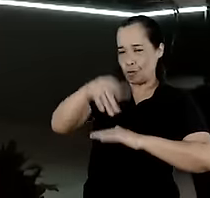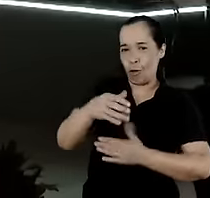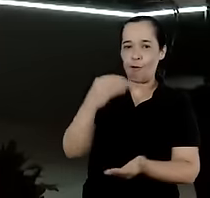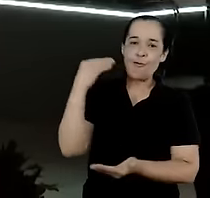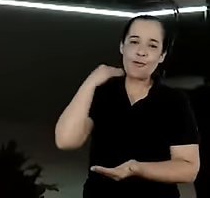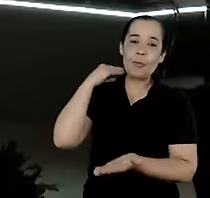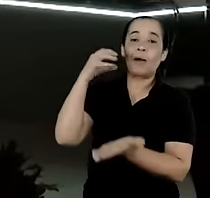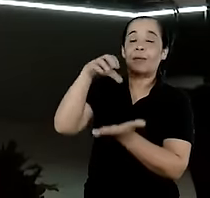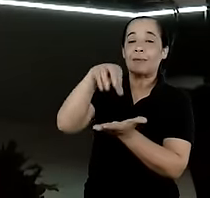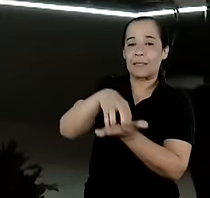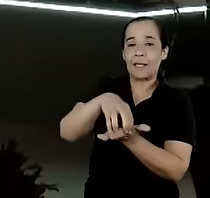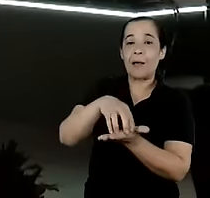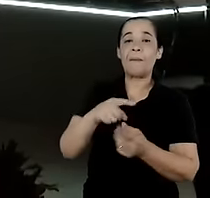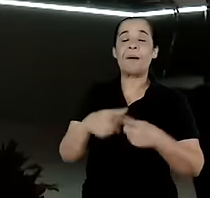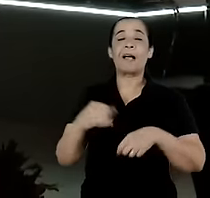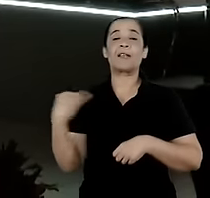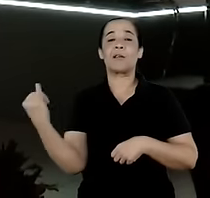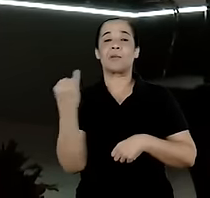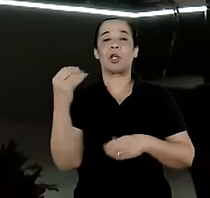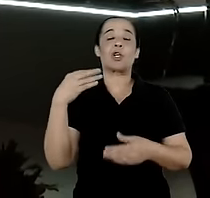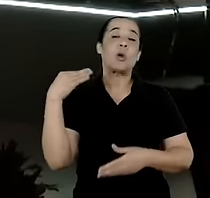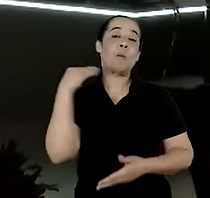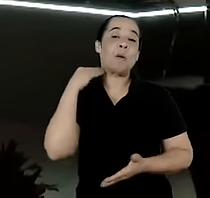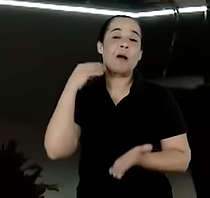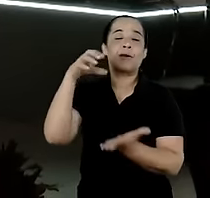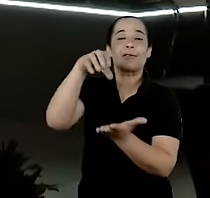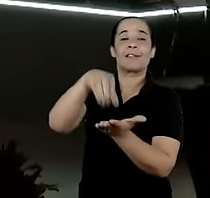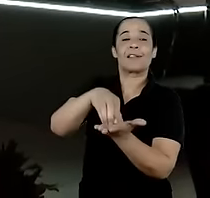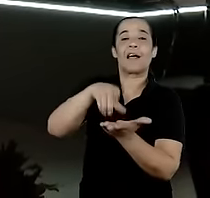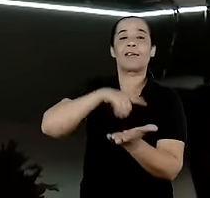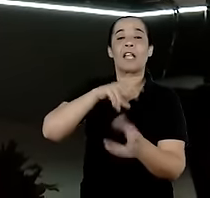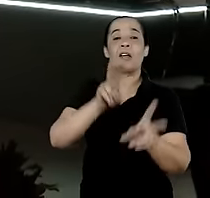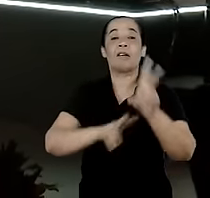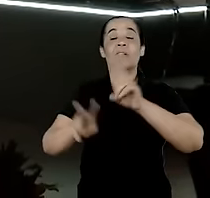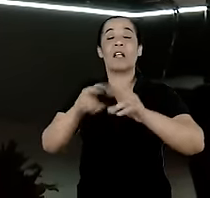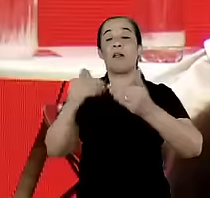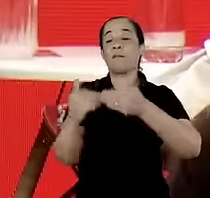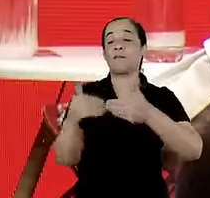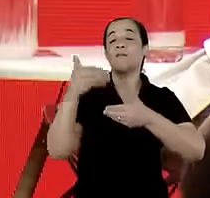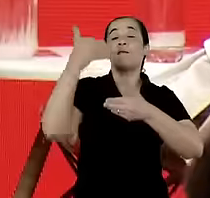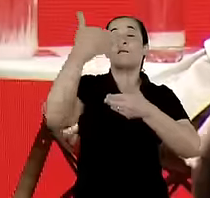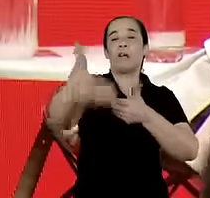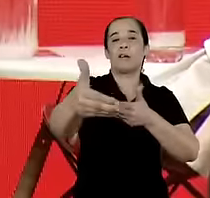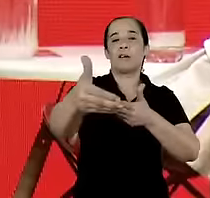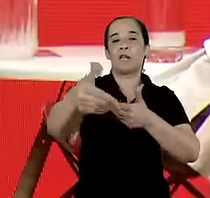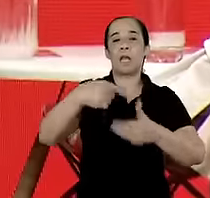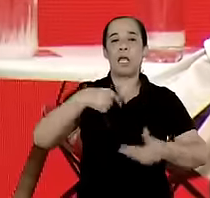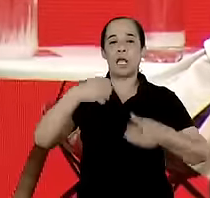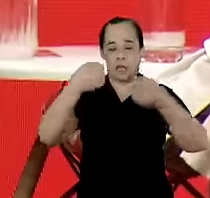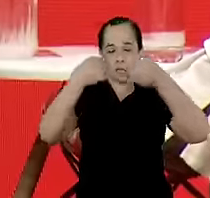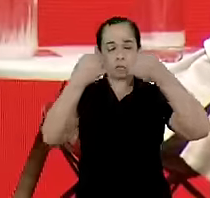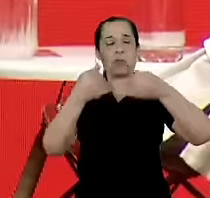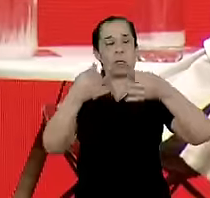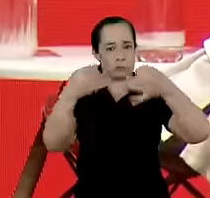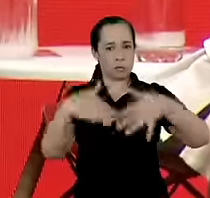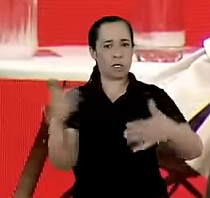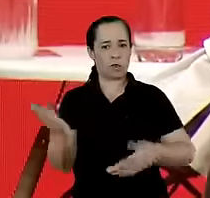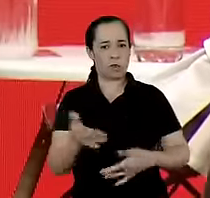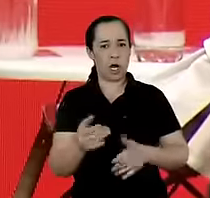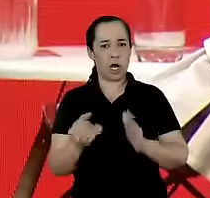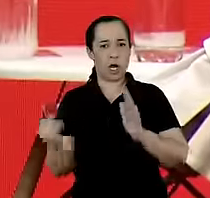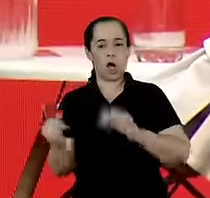importante também pro banco central né Essa essa visão em relação a lá fora mas assim como eu falei dos juros né de volatilidade eu comentei de moeda